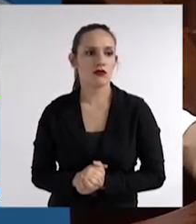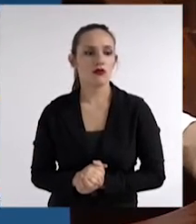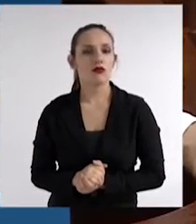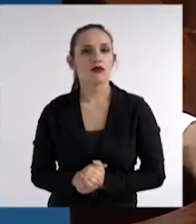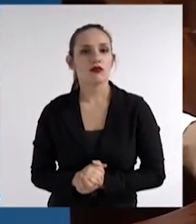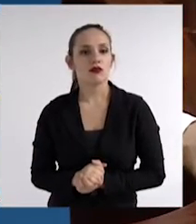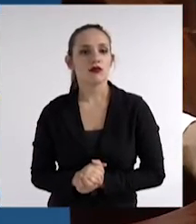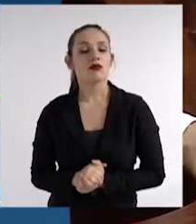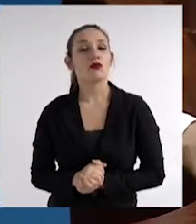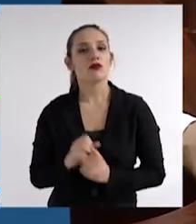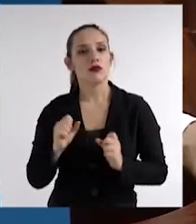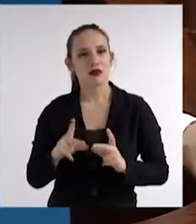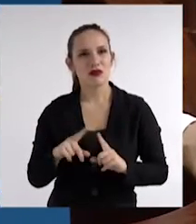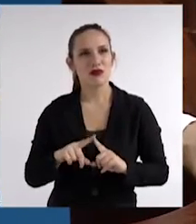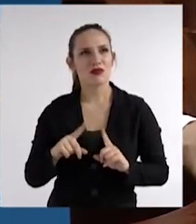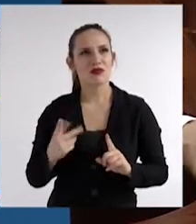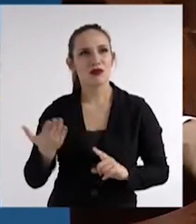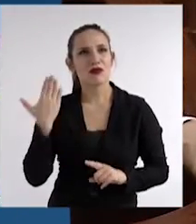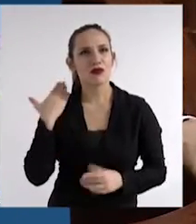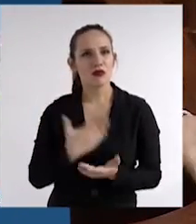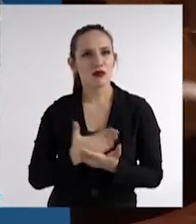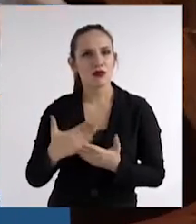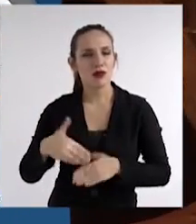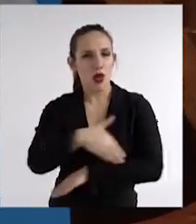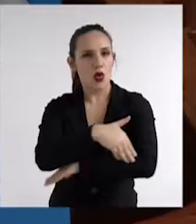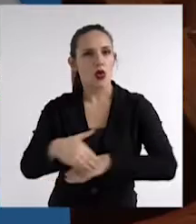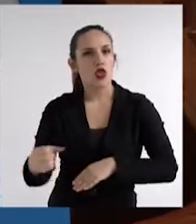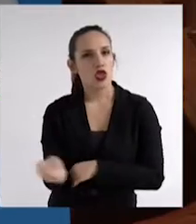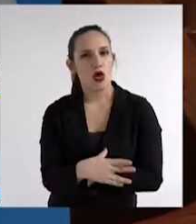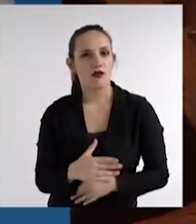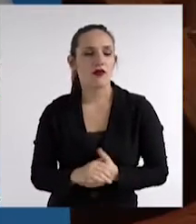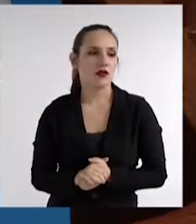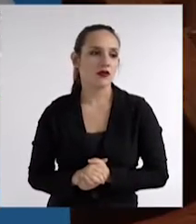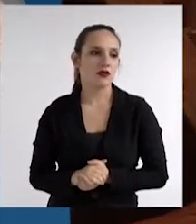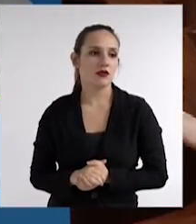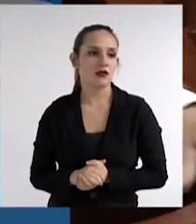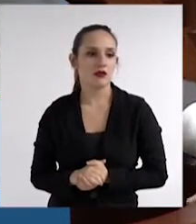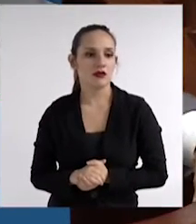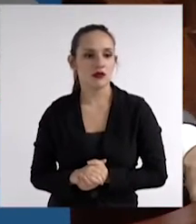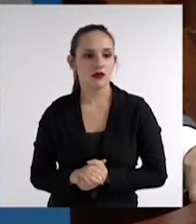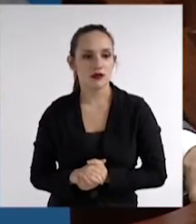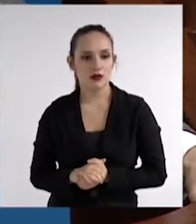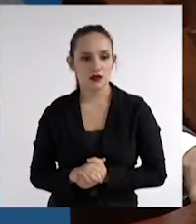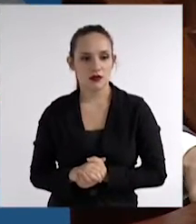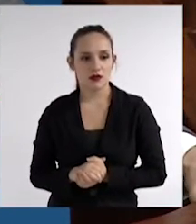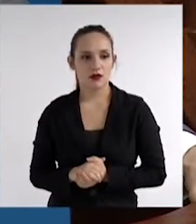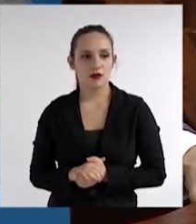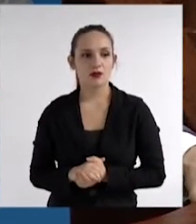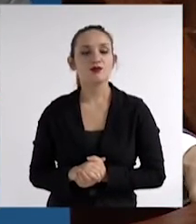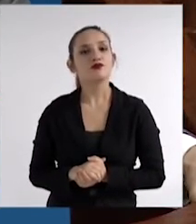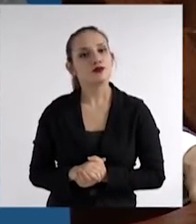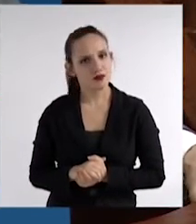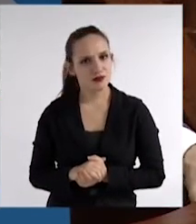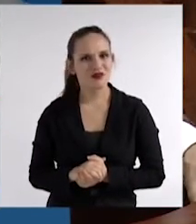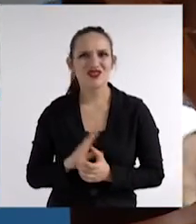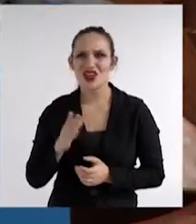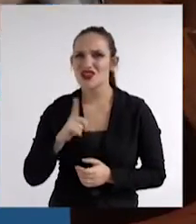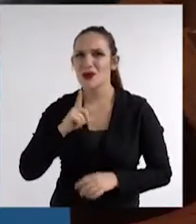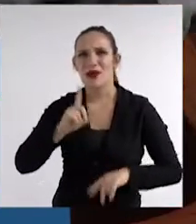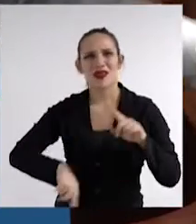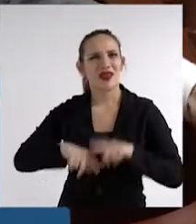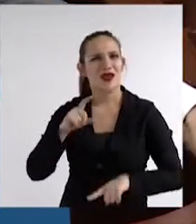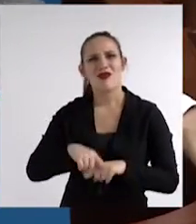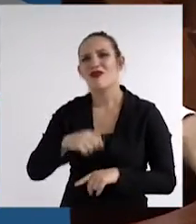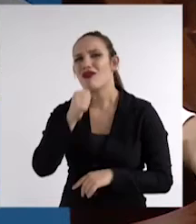quando iniciaram no Brasil, já foi com equipamentos ultrapassados